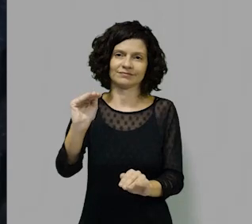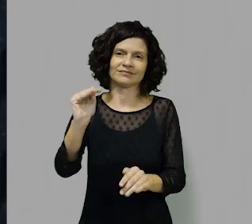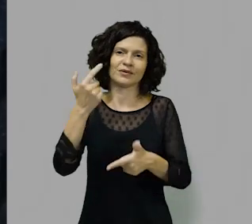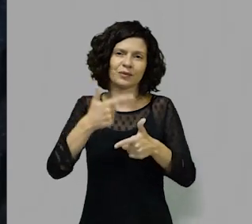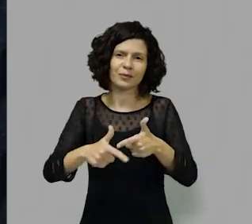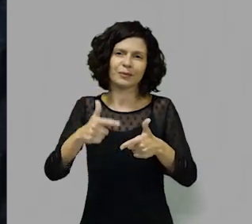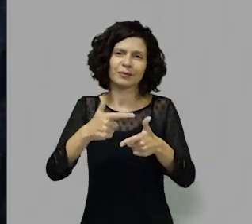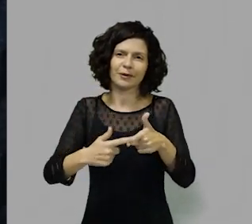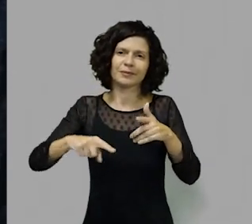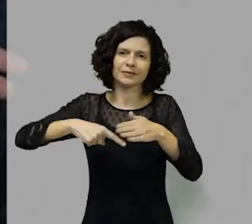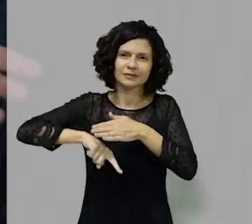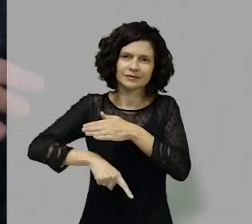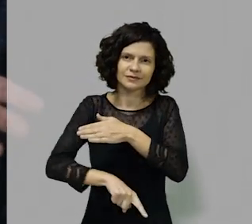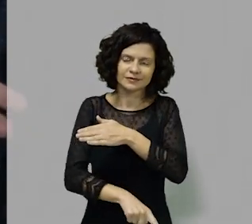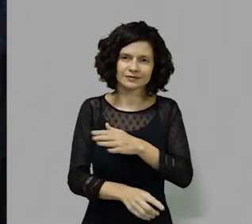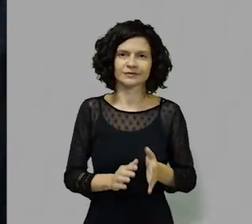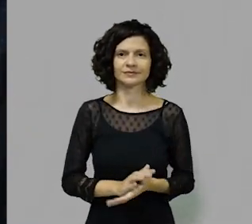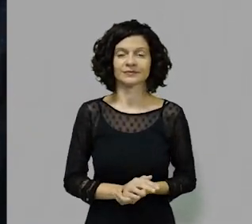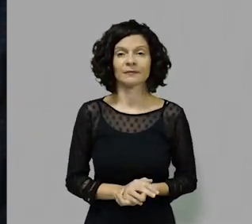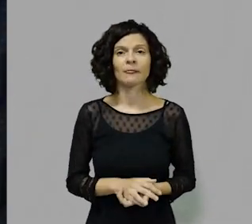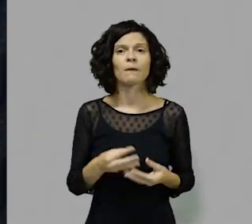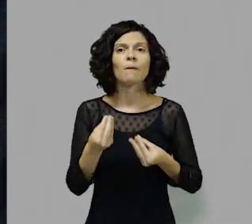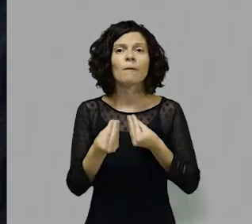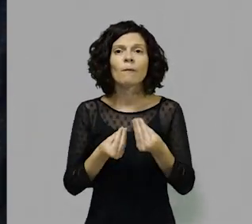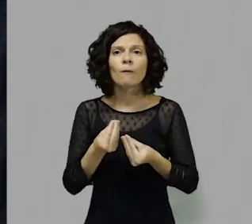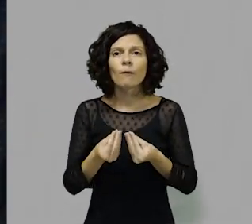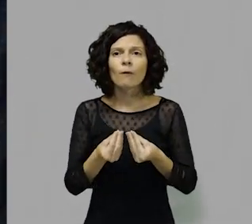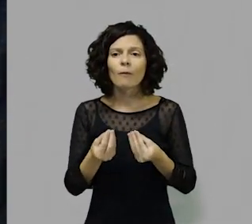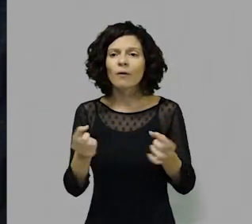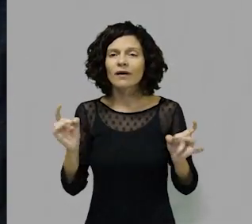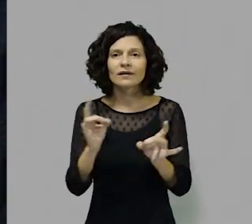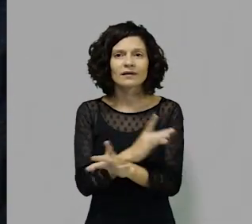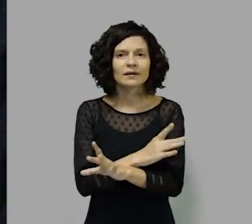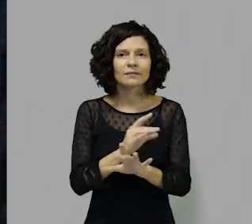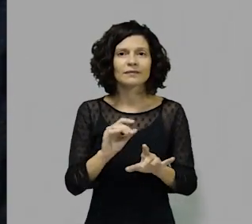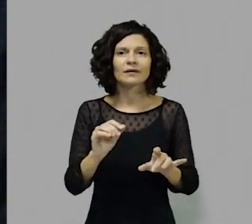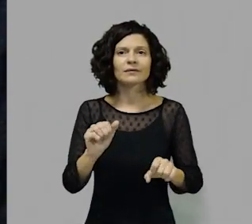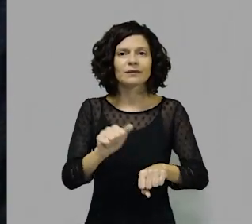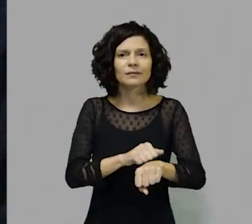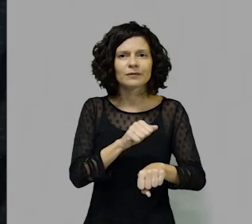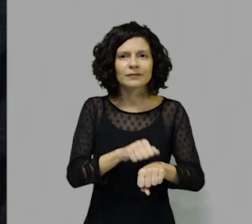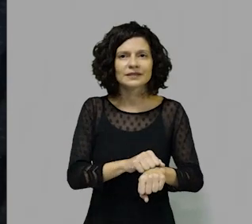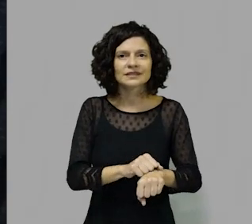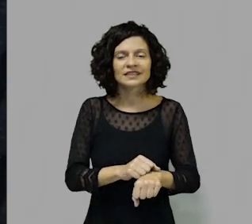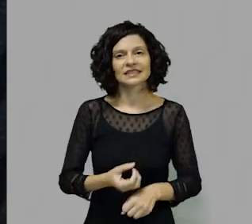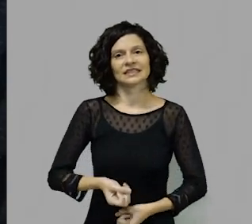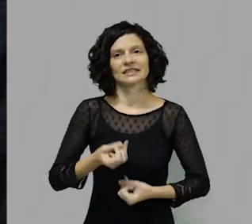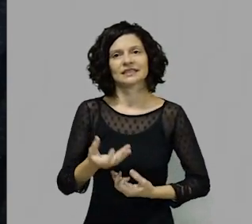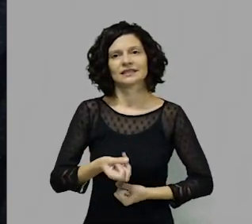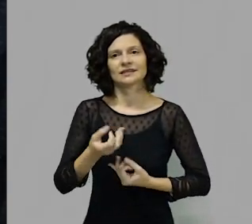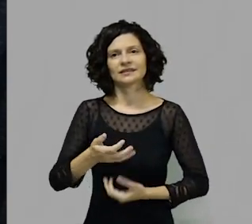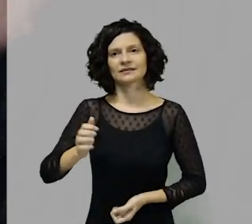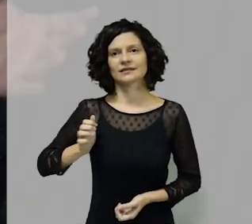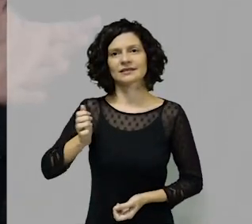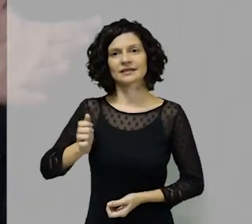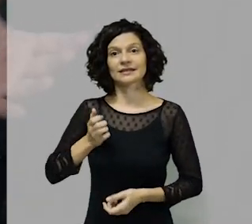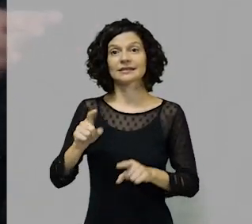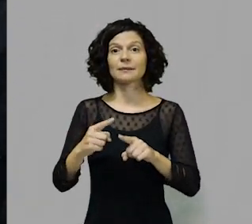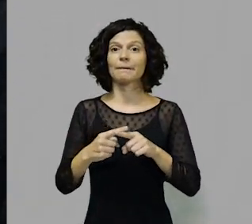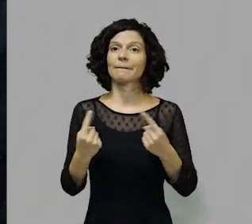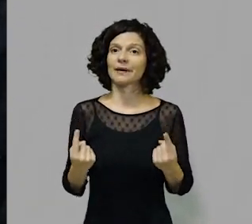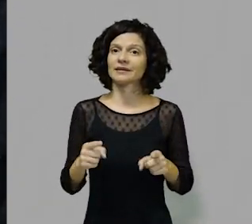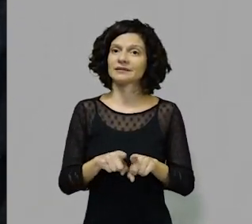certo? Então, como é que se combate a pobreza? Produzindo riqueza. Só que, ao mesmo tempo, garantindo acesso a essa